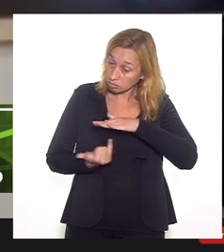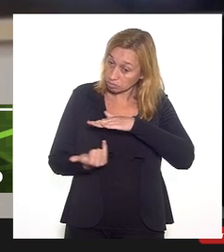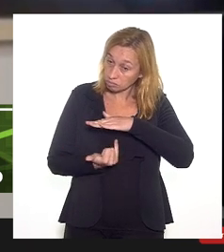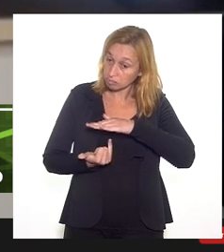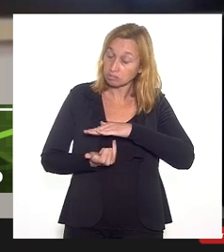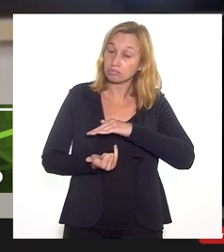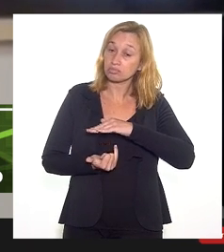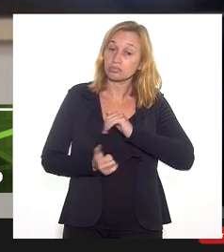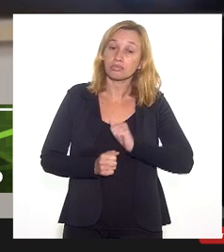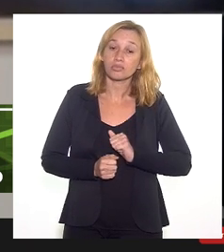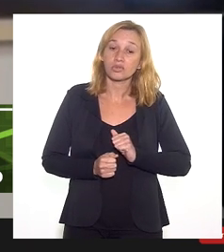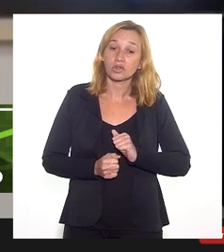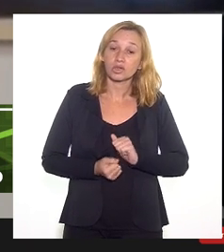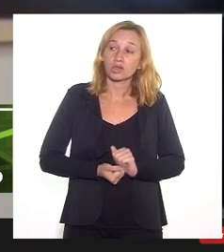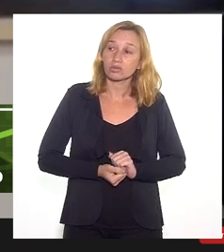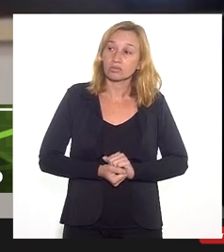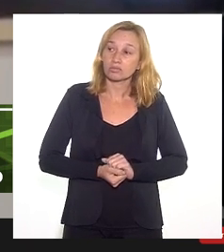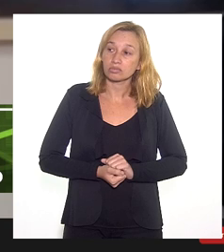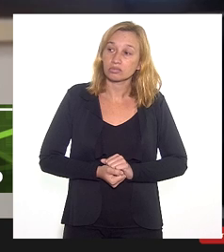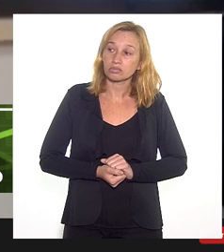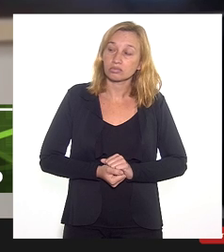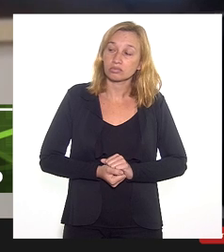como um elemento elemento